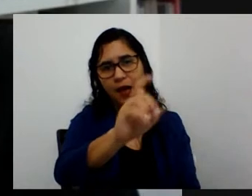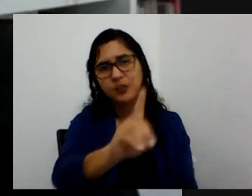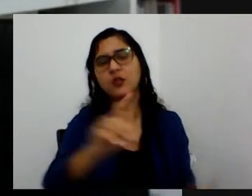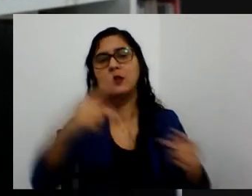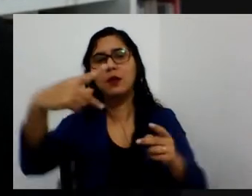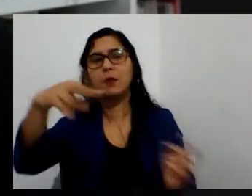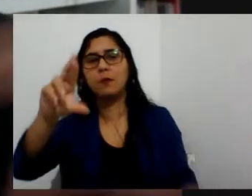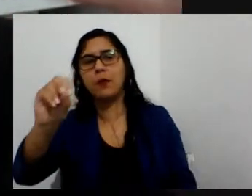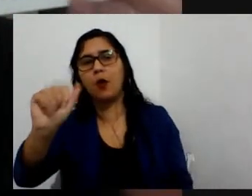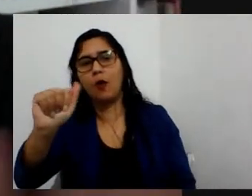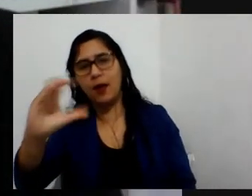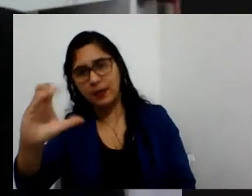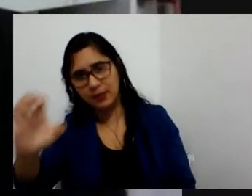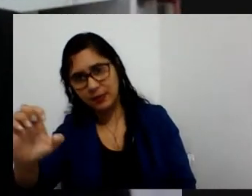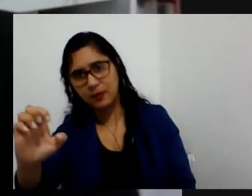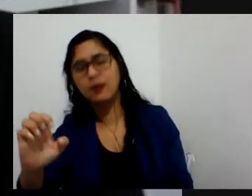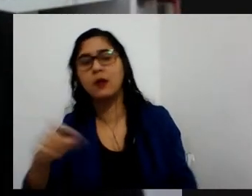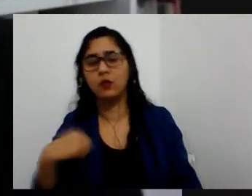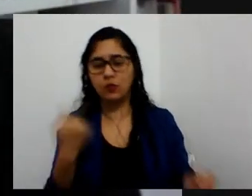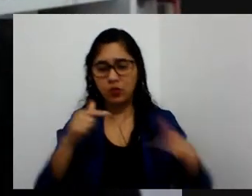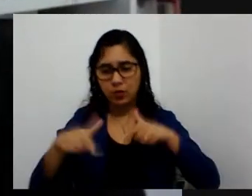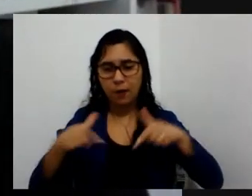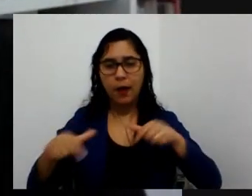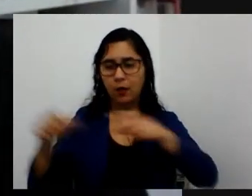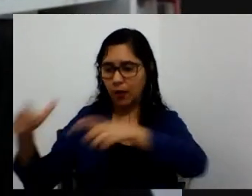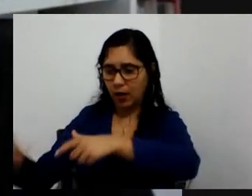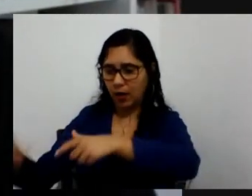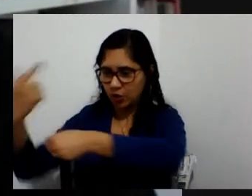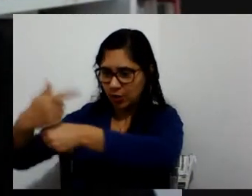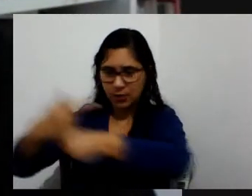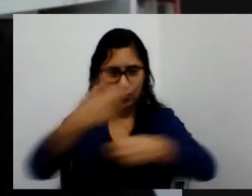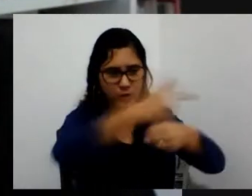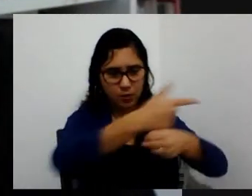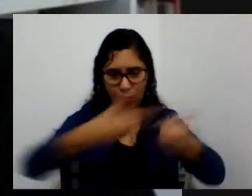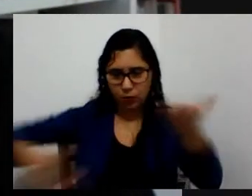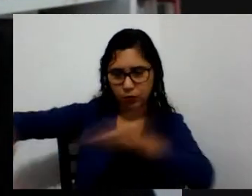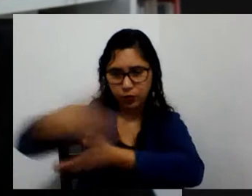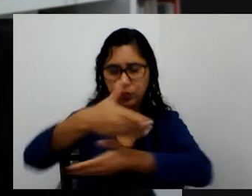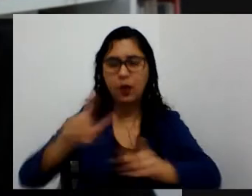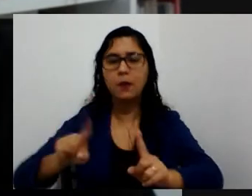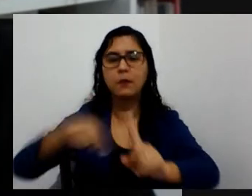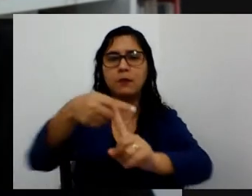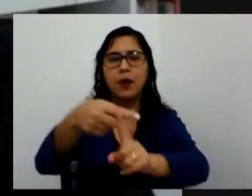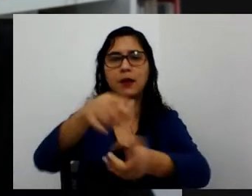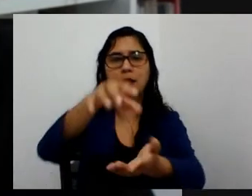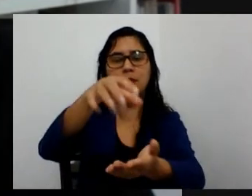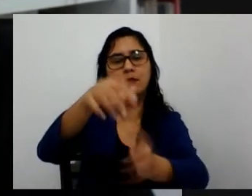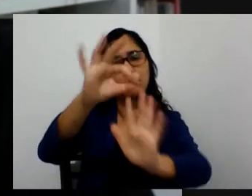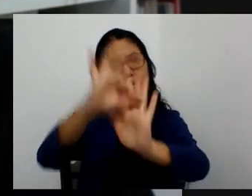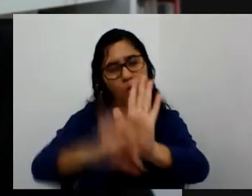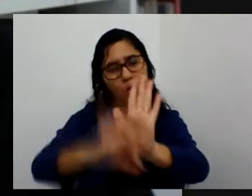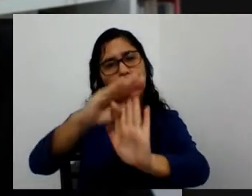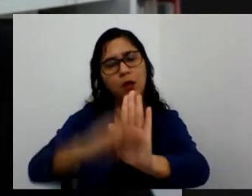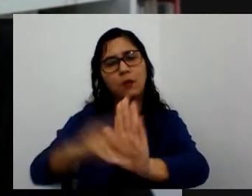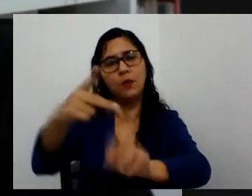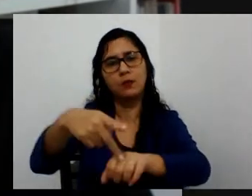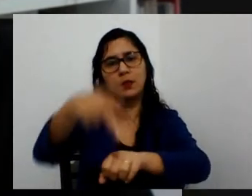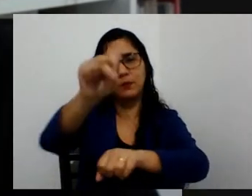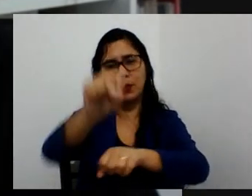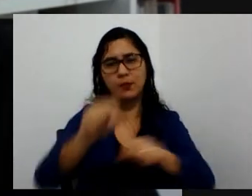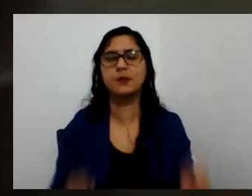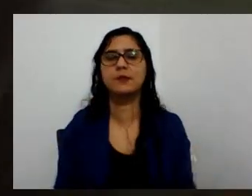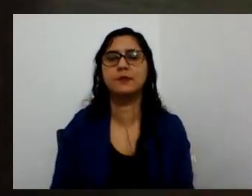é trabalhar articulando essas esferas de gestão com os programas de pós-graduação da universidade. Muito